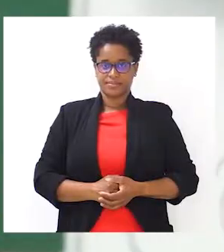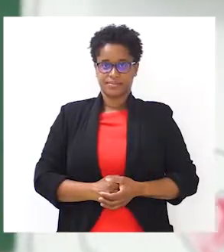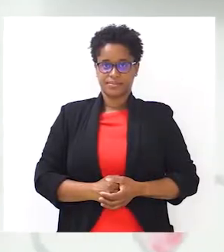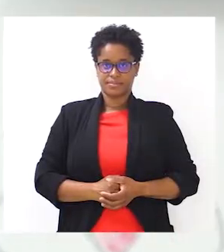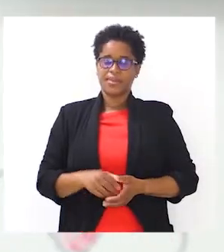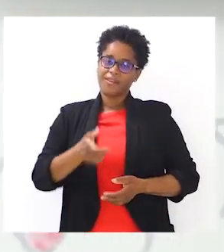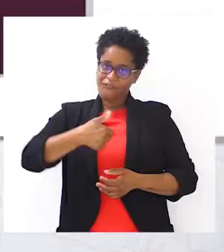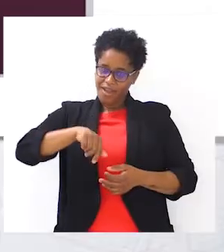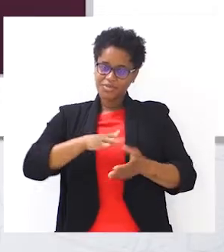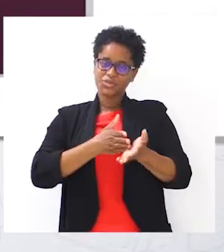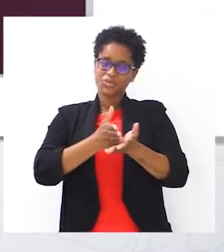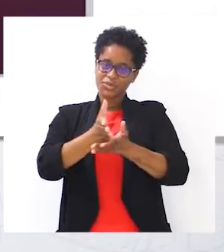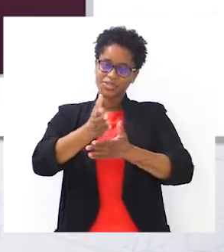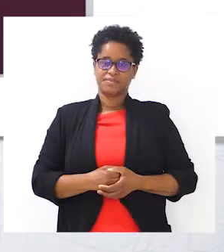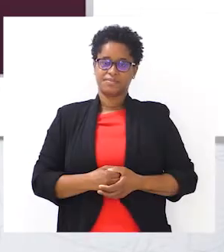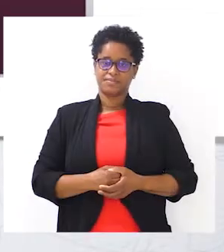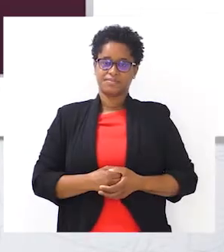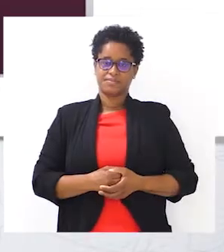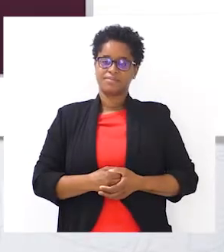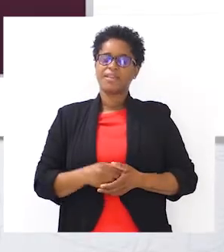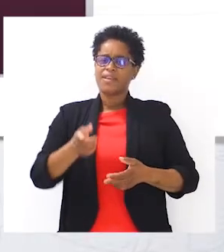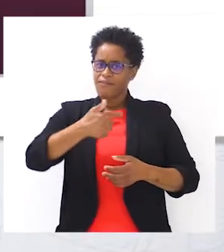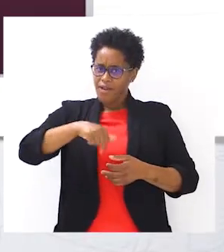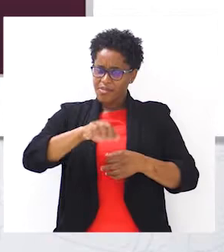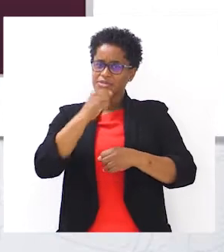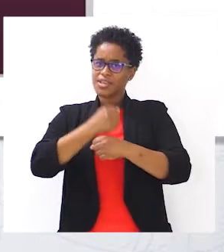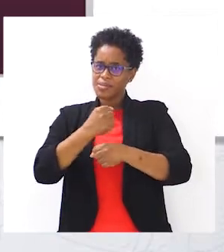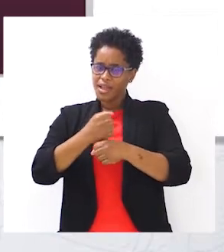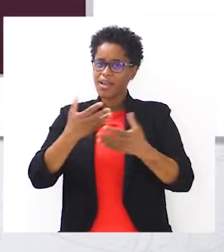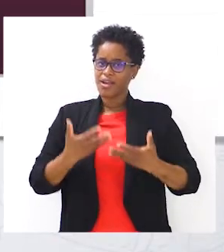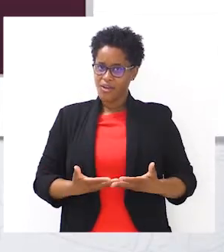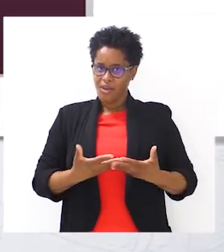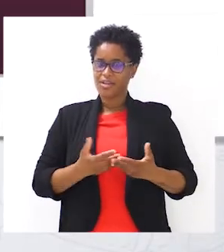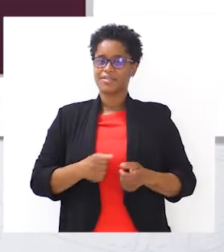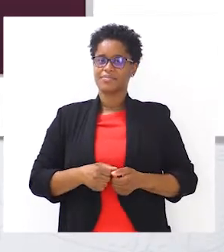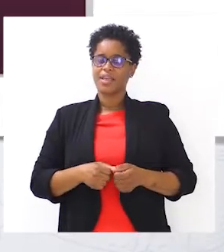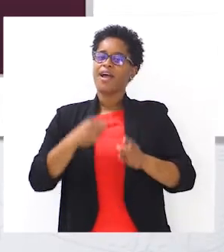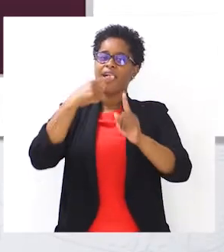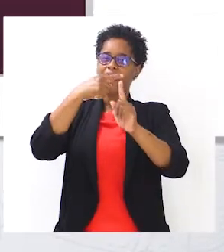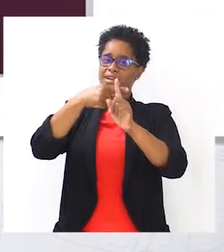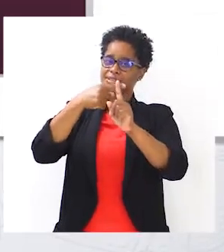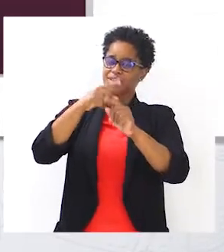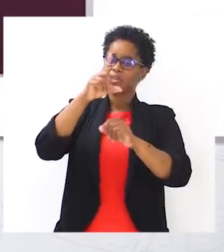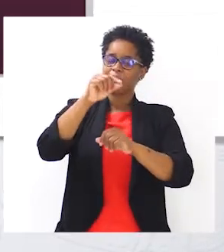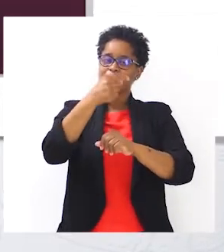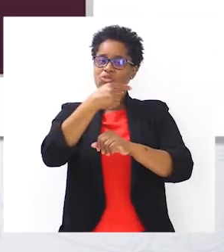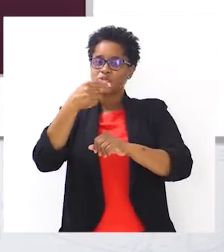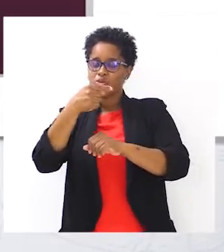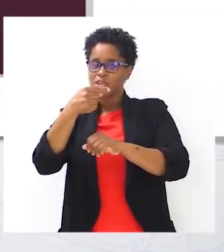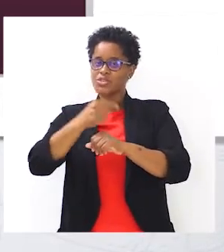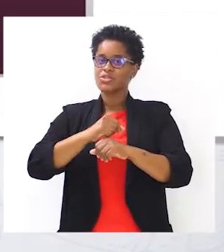Vamos continuar. Vamos trabalhar agora a adição e